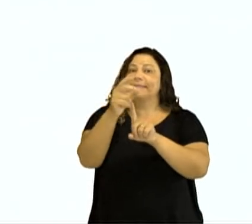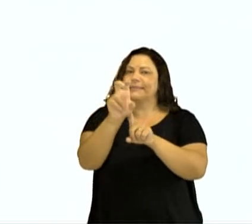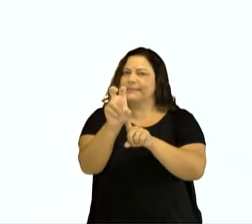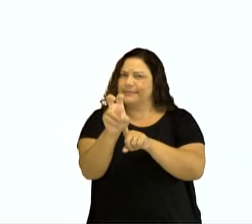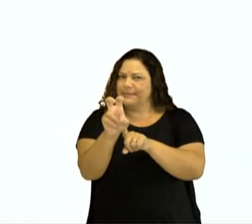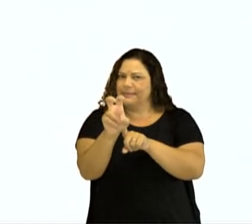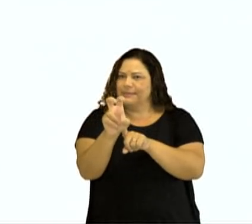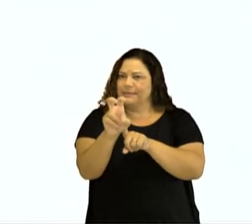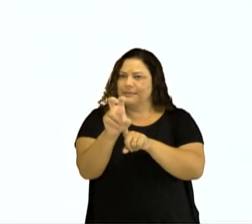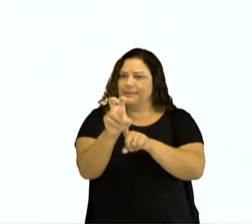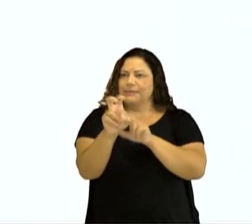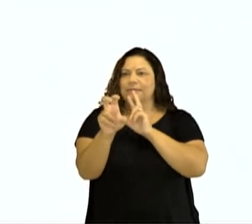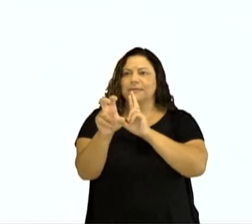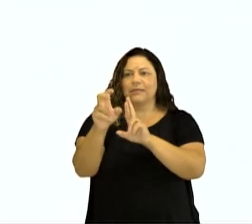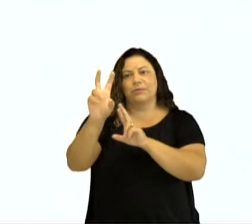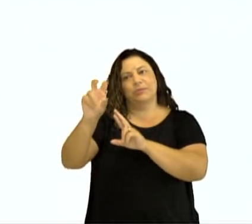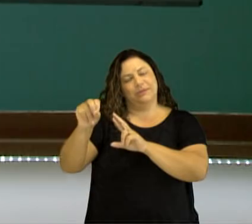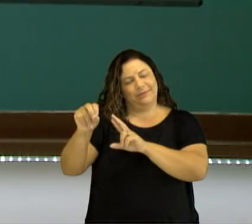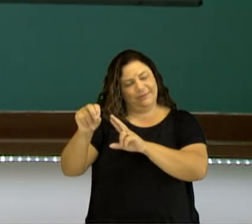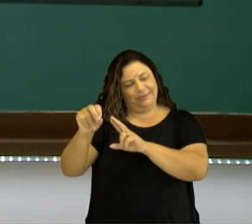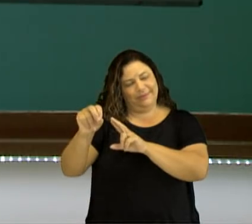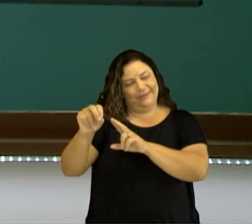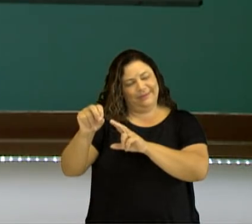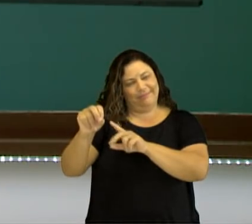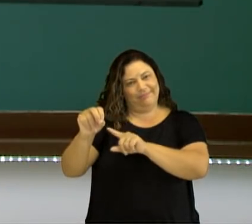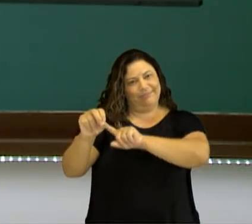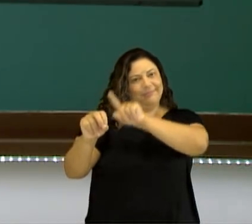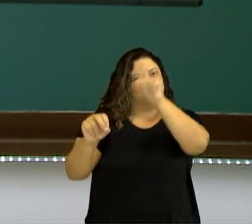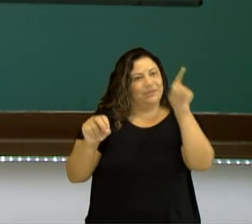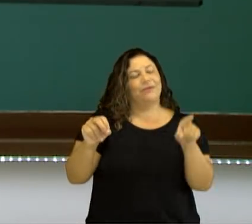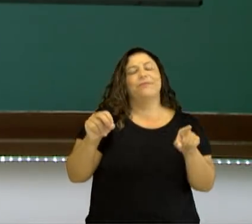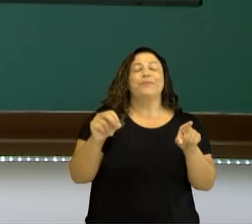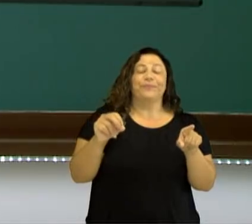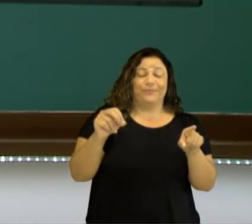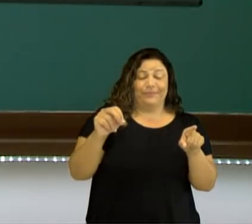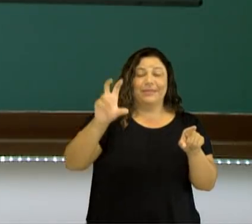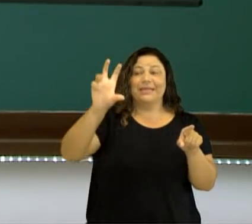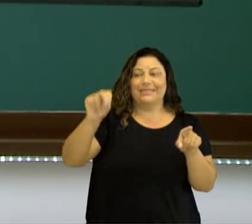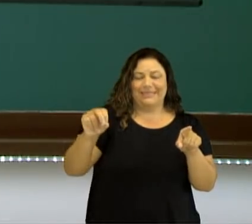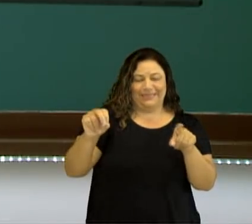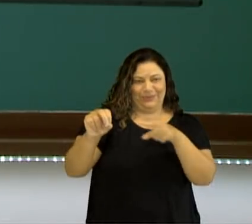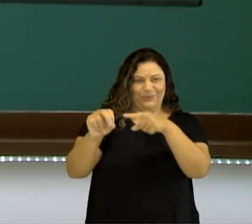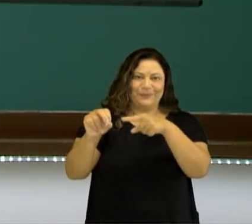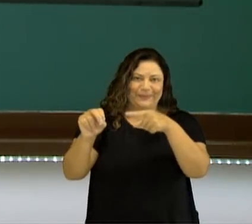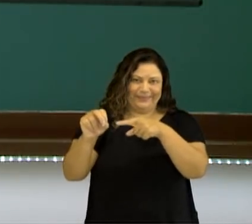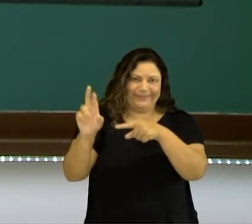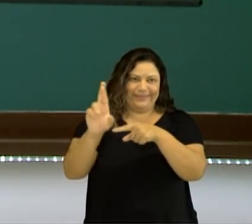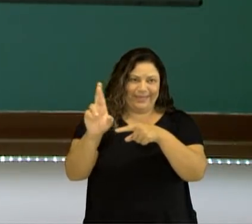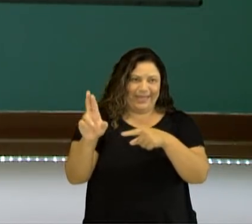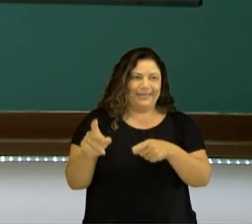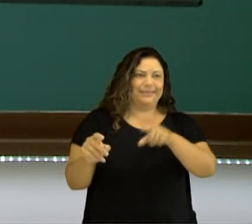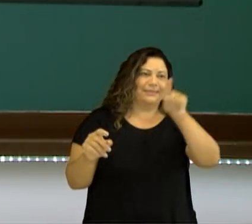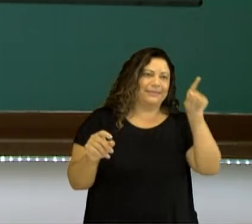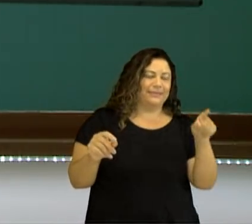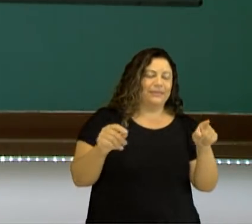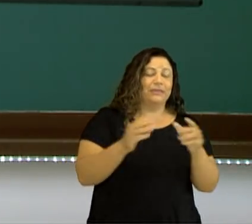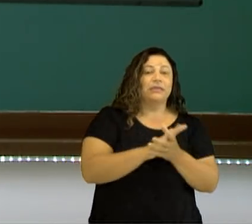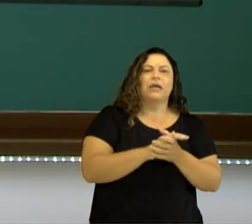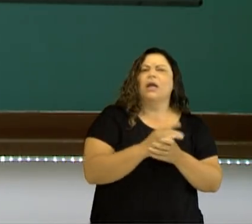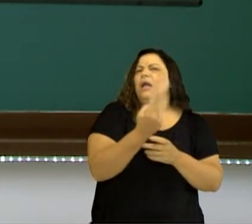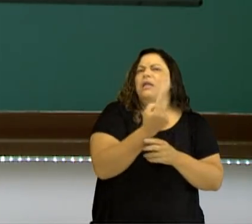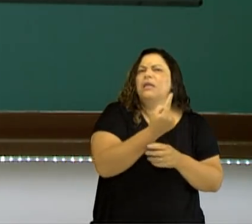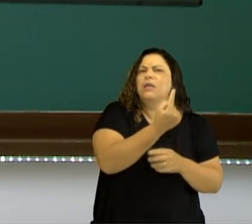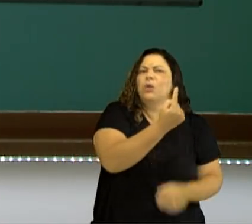R$ 50. Então, para encomendar um cento desse salgado, vai custar aí R$ 50. Se eu quiser um